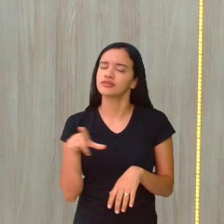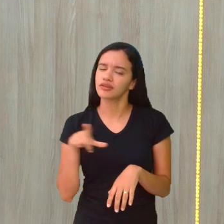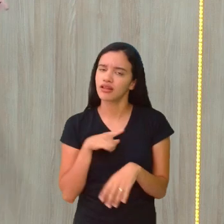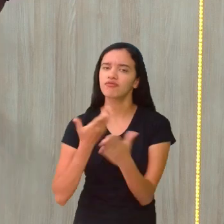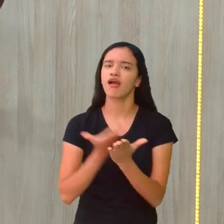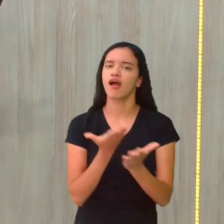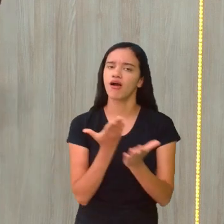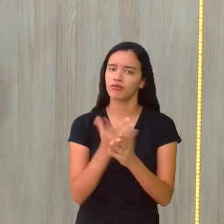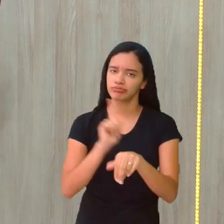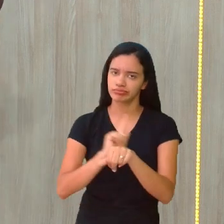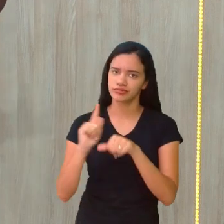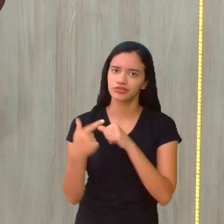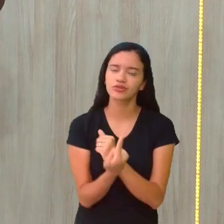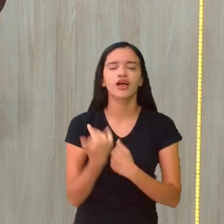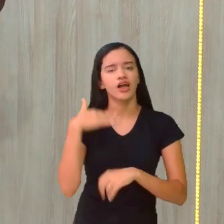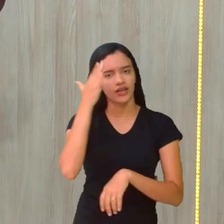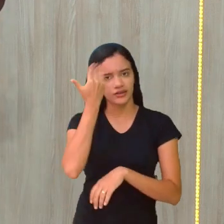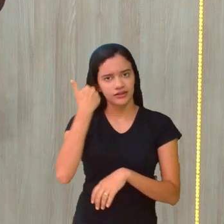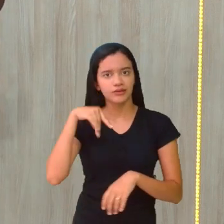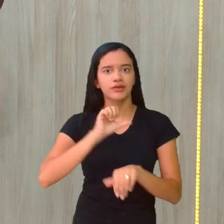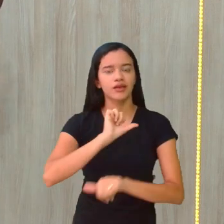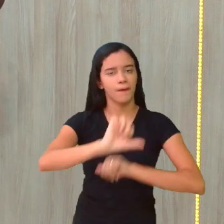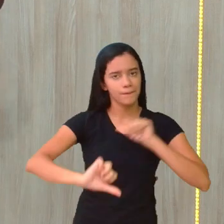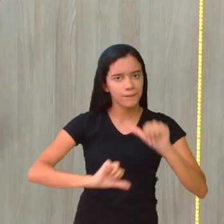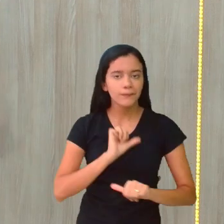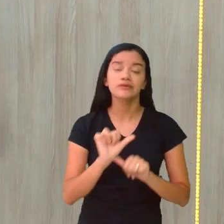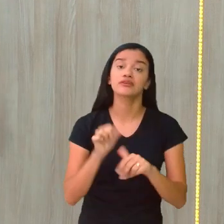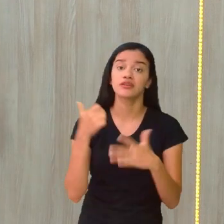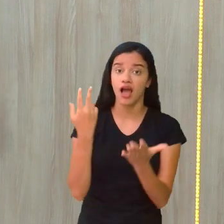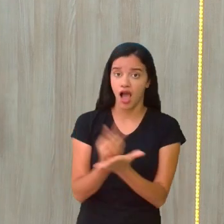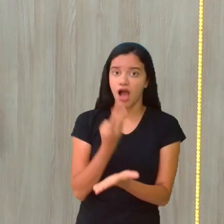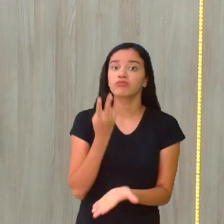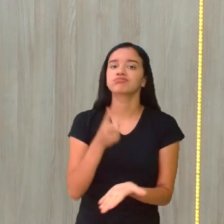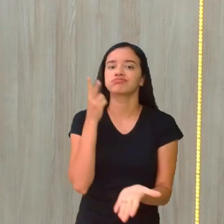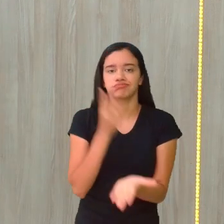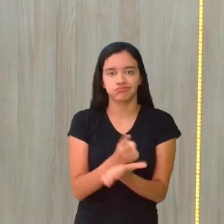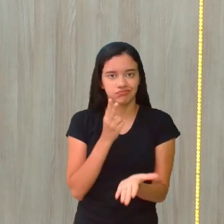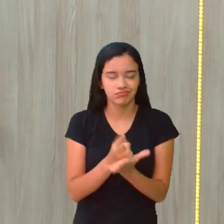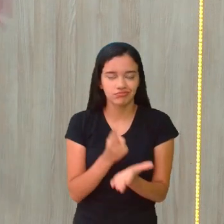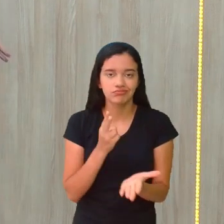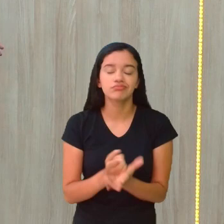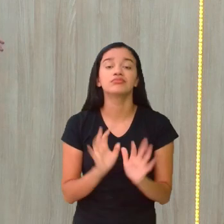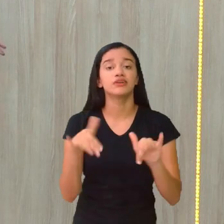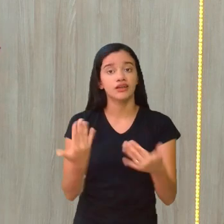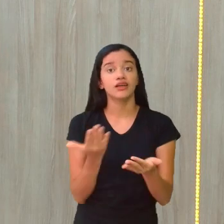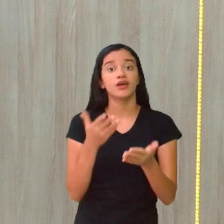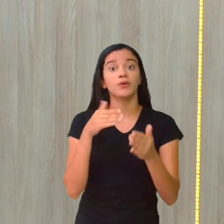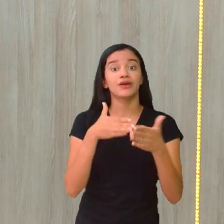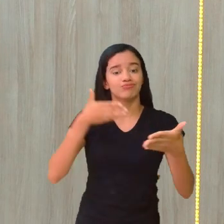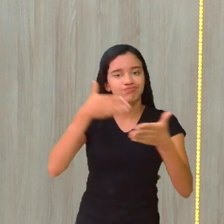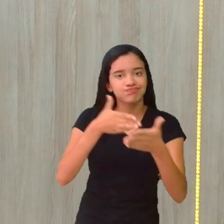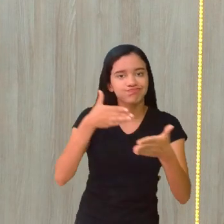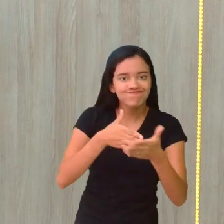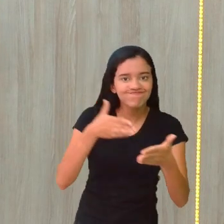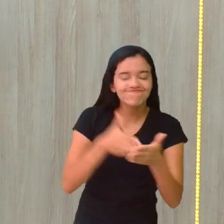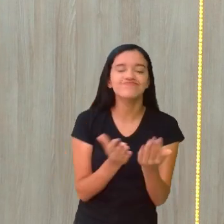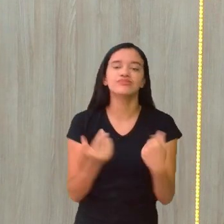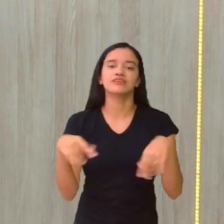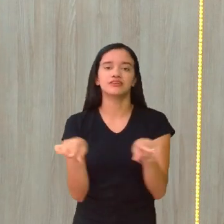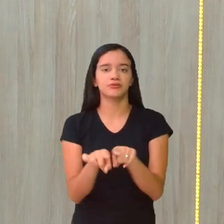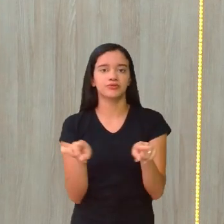aí, sabem que essas mudanças climáticas acontecem o tempo todo e elas interferem